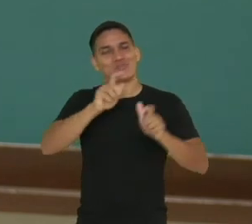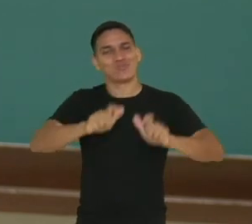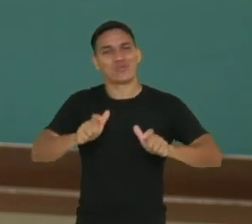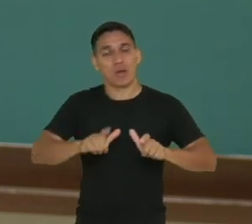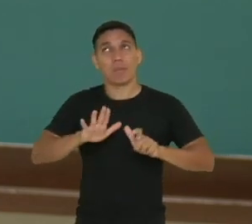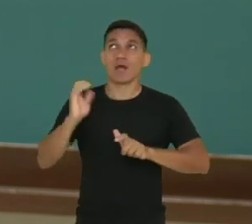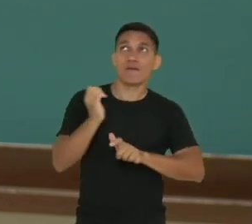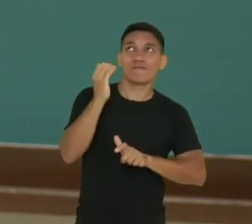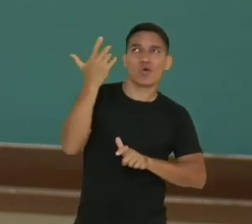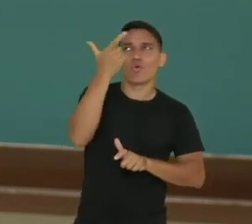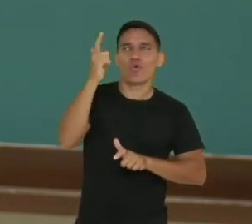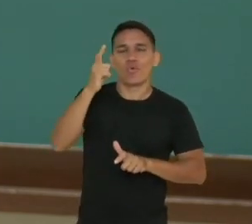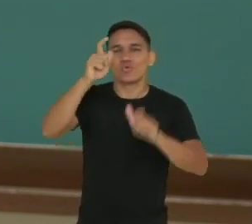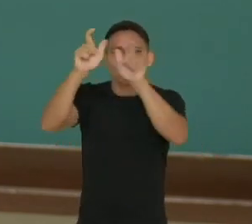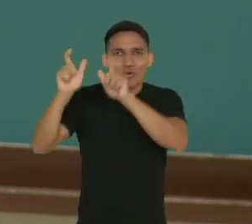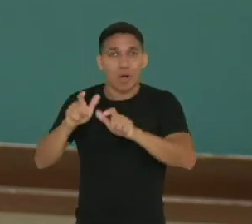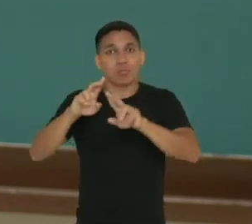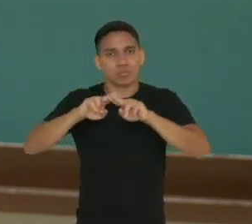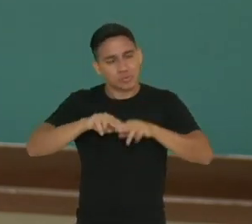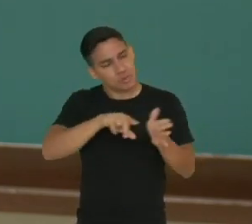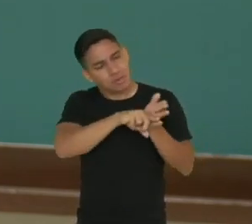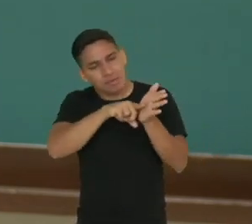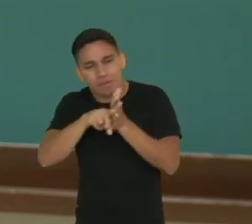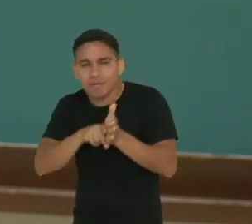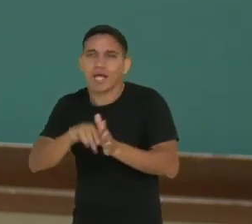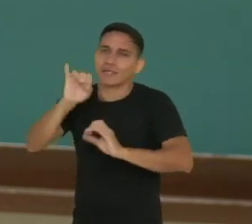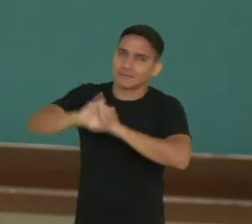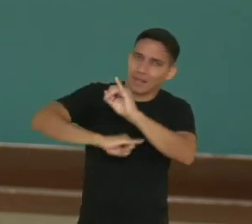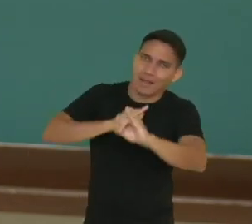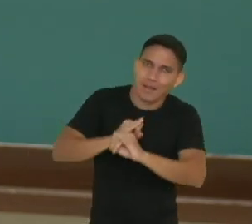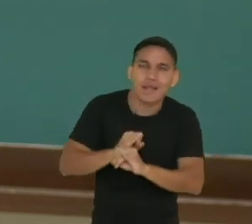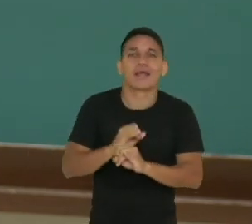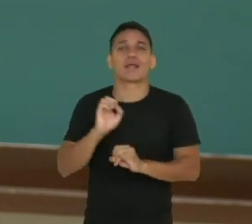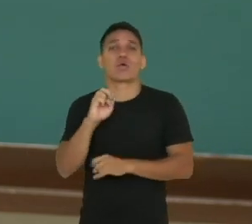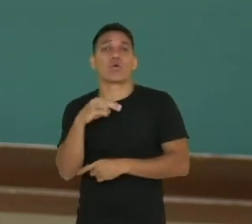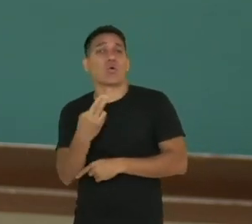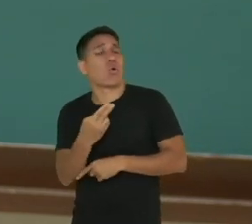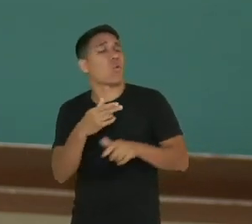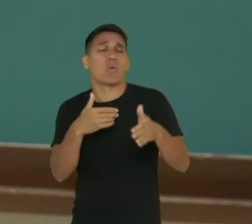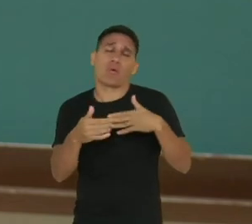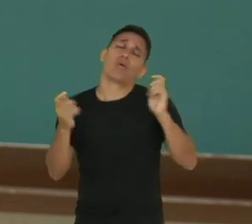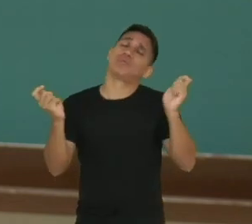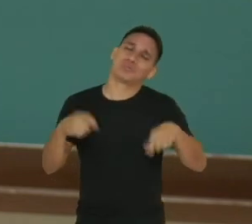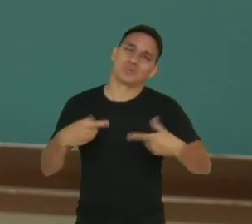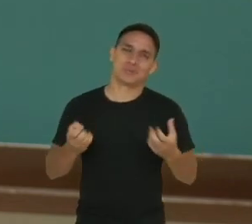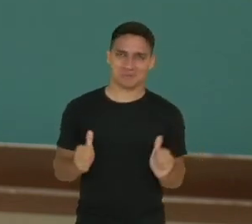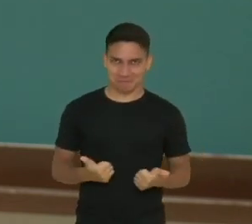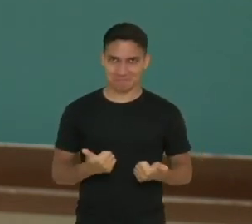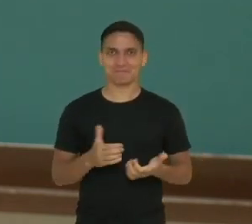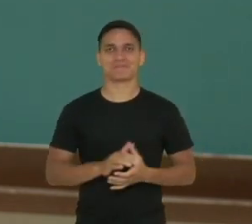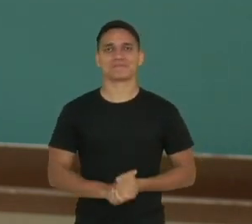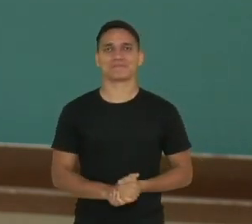local. E tem que pesquisar, então, na internet ou, né, onde for possível. Beleza?